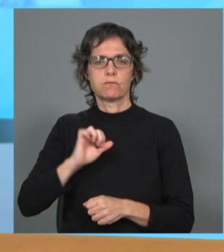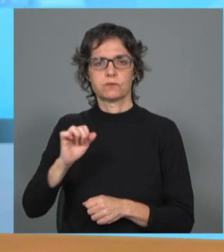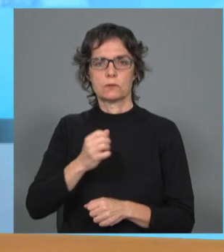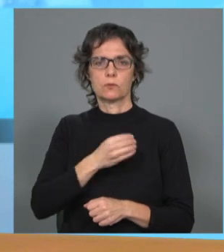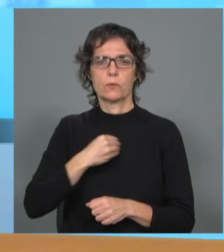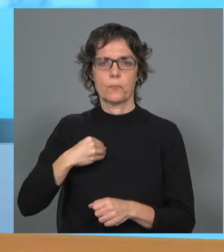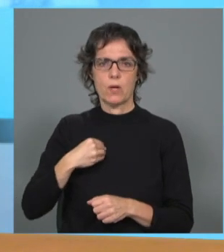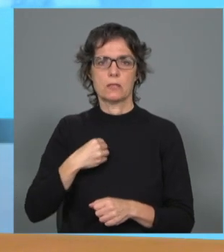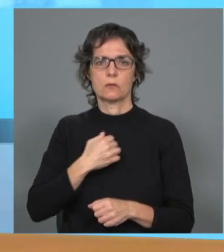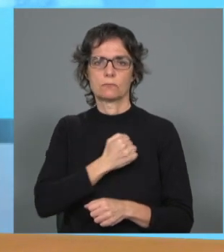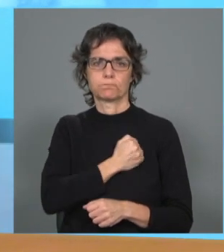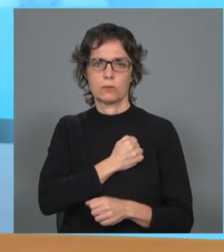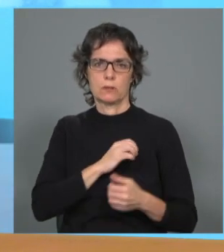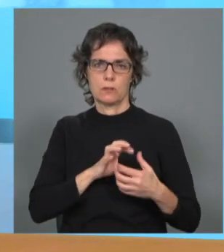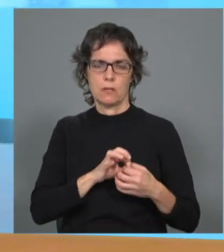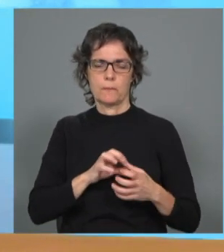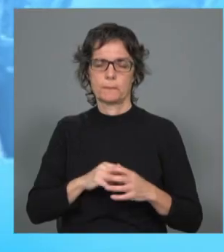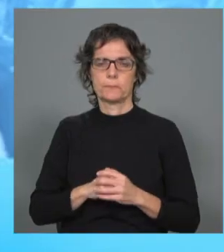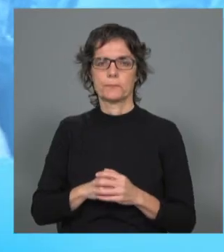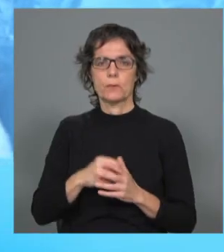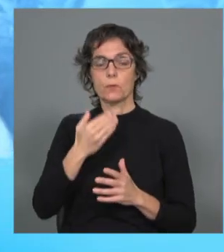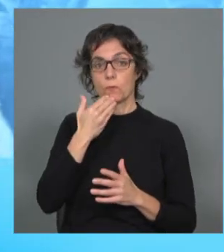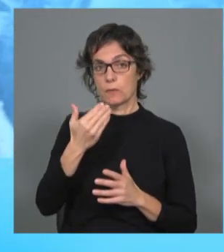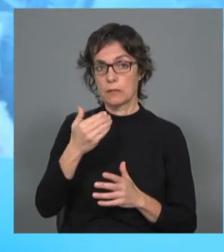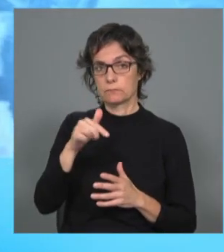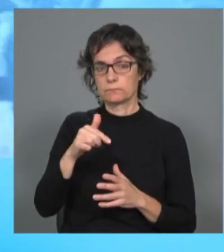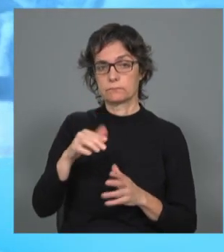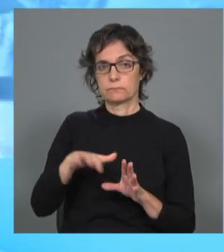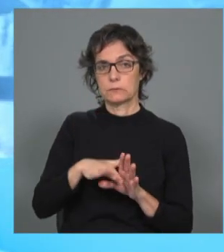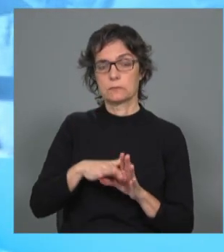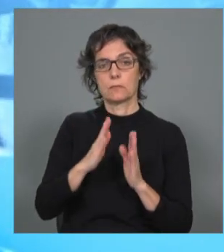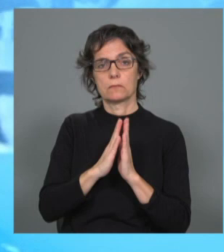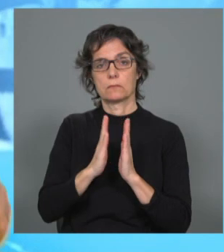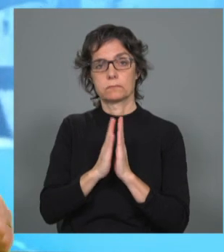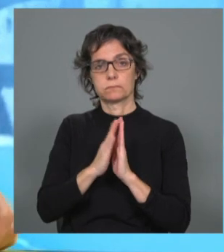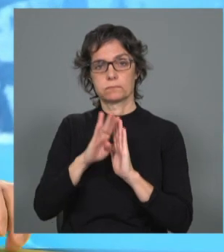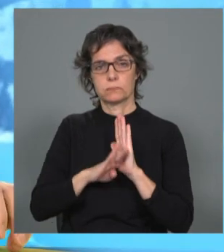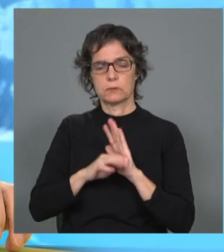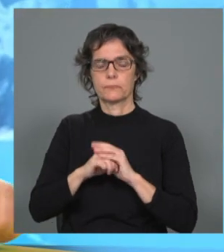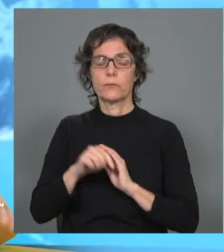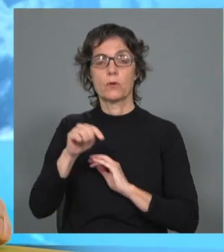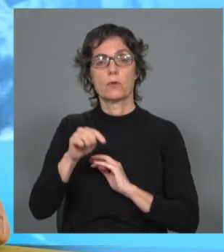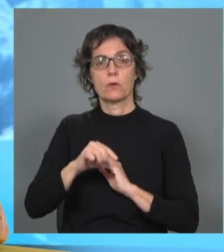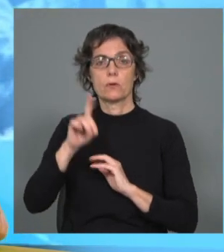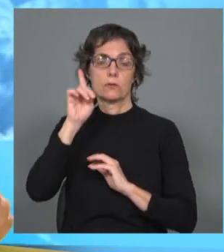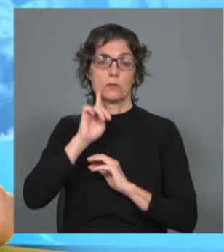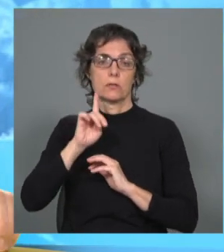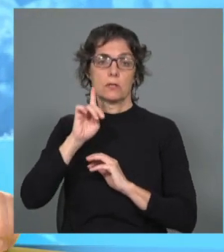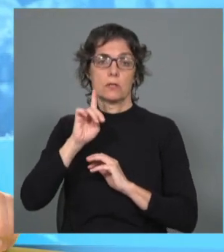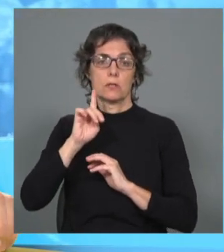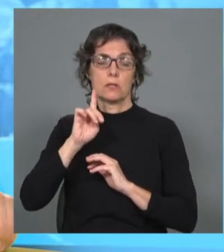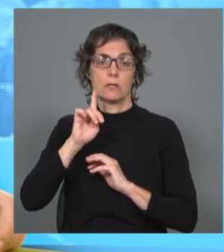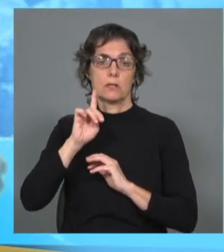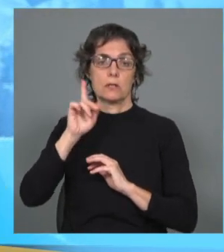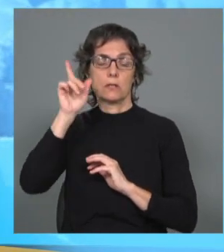por estar no programa Eclésia. Uma partilha que fazemos no contexto do Dia Internacional da Mulher,